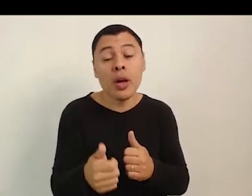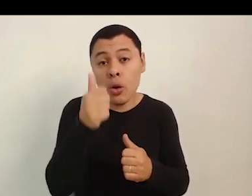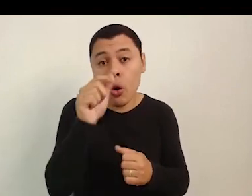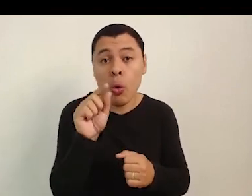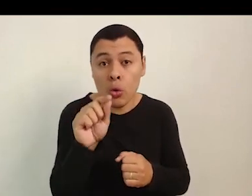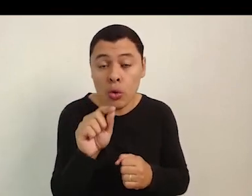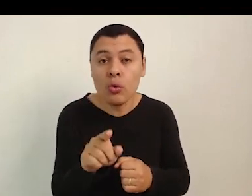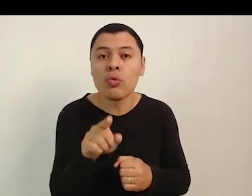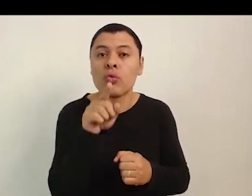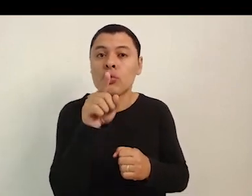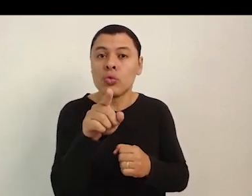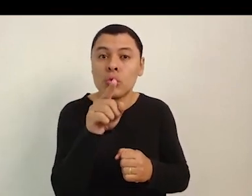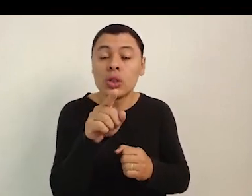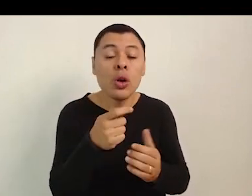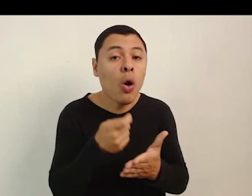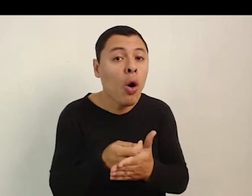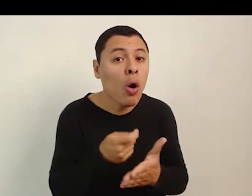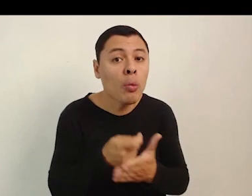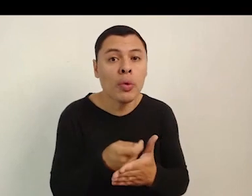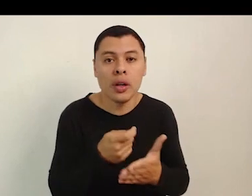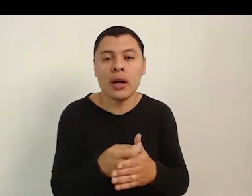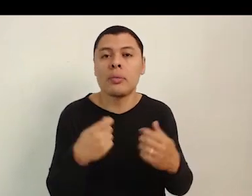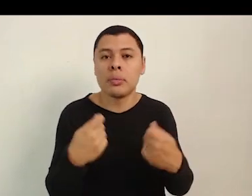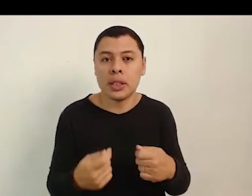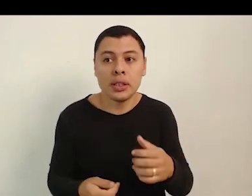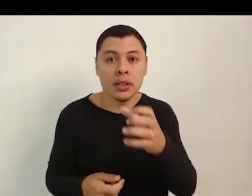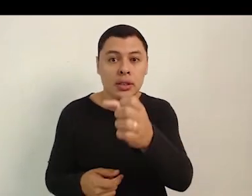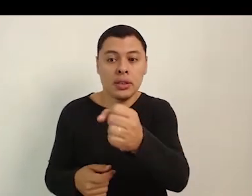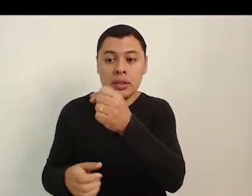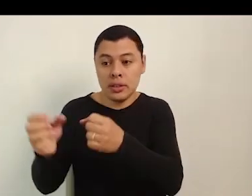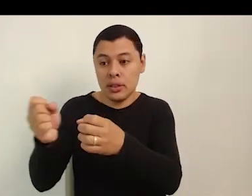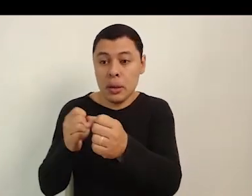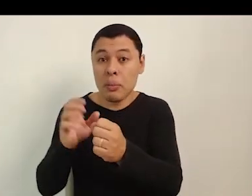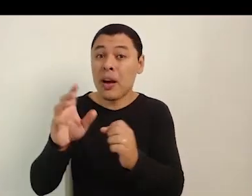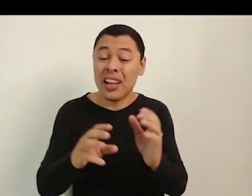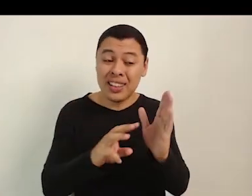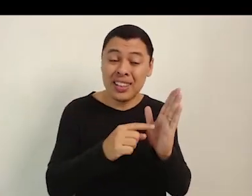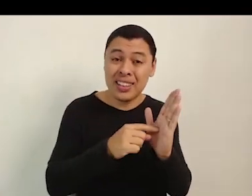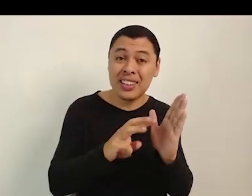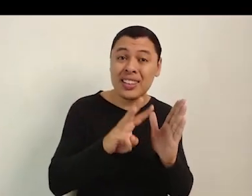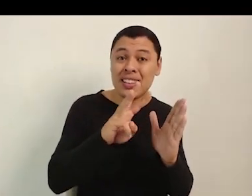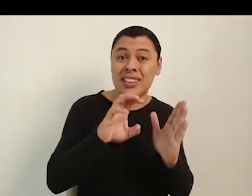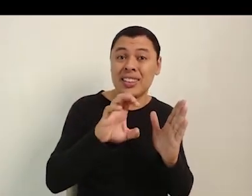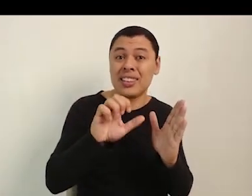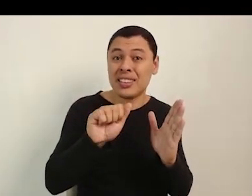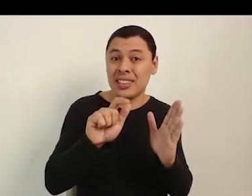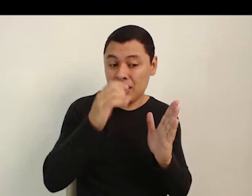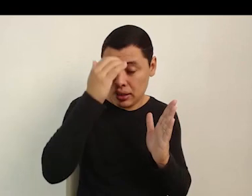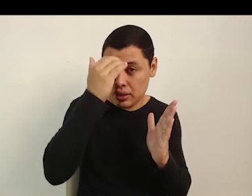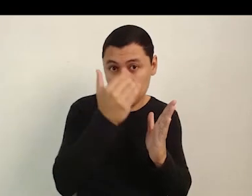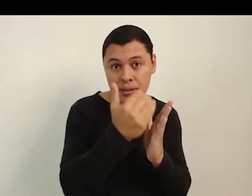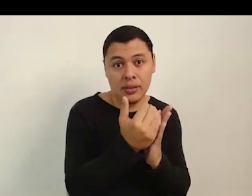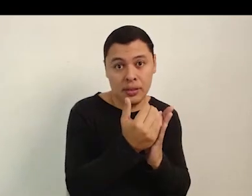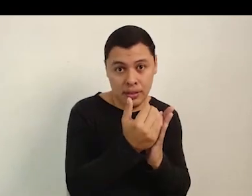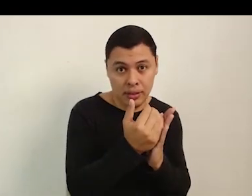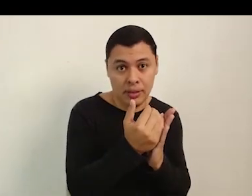base, sempre tenha como requisito o fato de estar seguindo a WCAG, que é a norma, dessa pessoa que está testando ser uma pessoa que tem